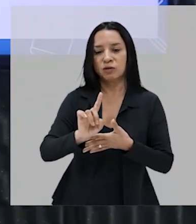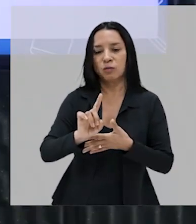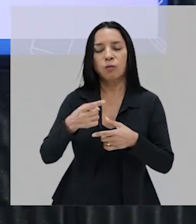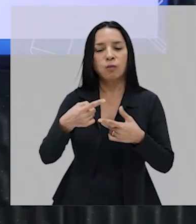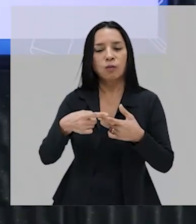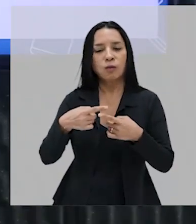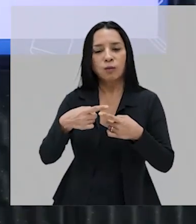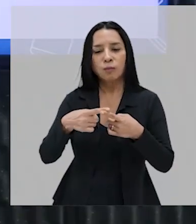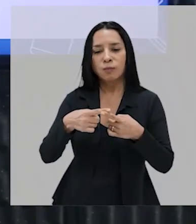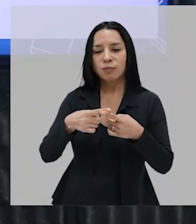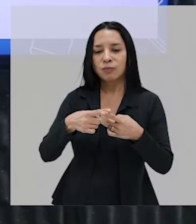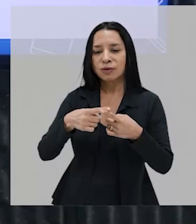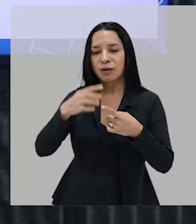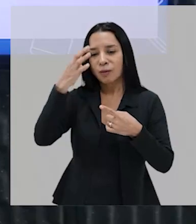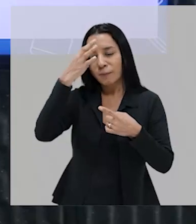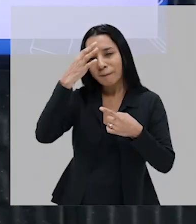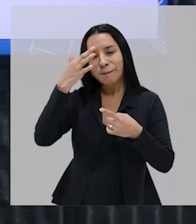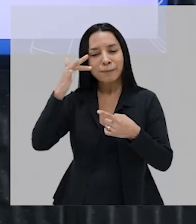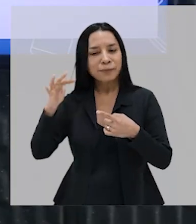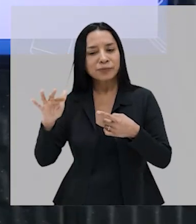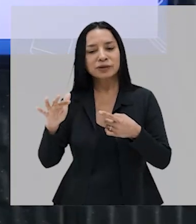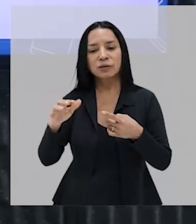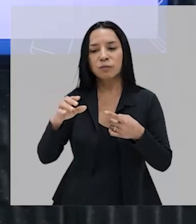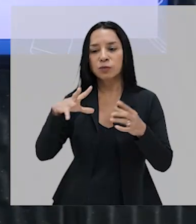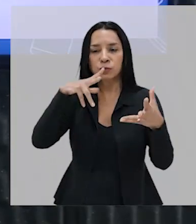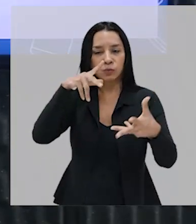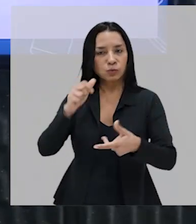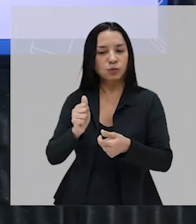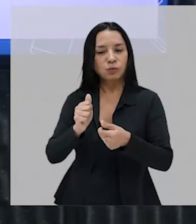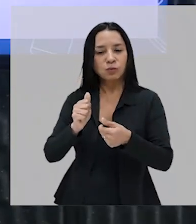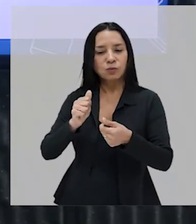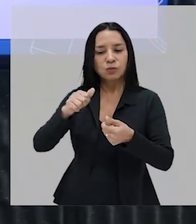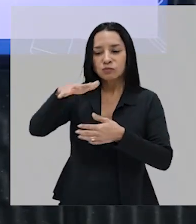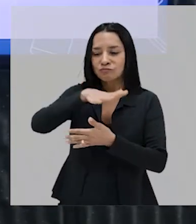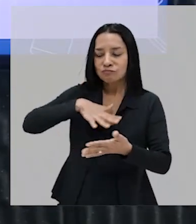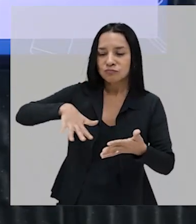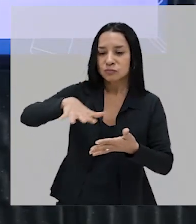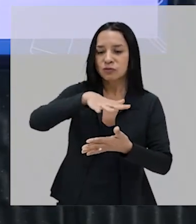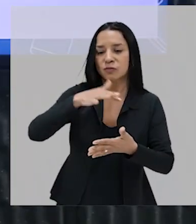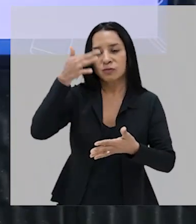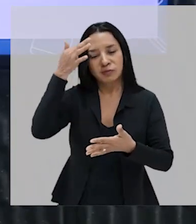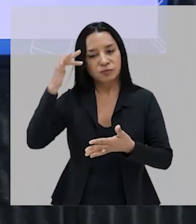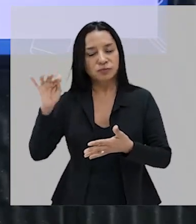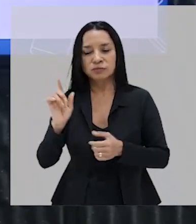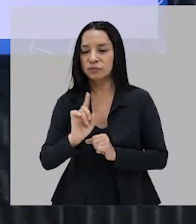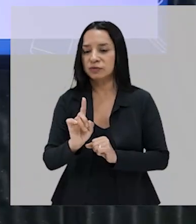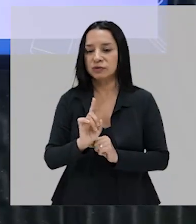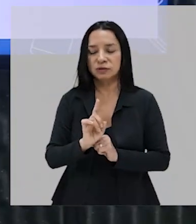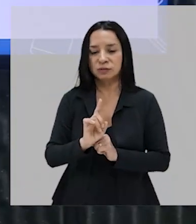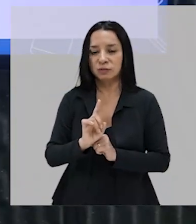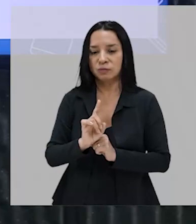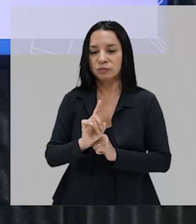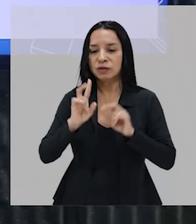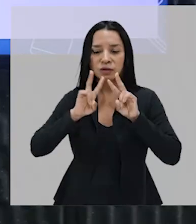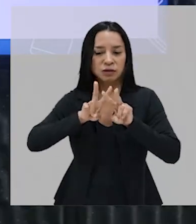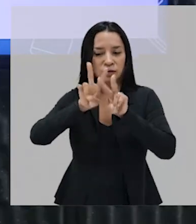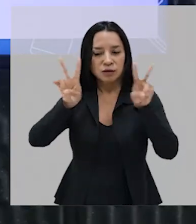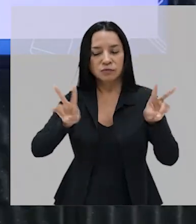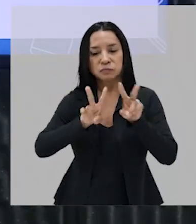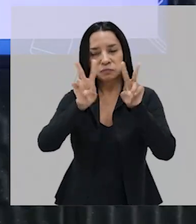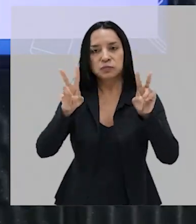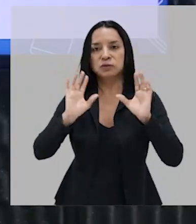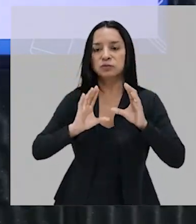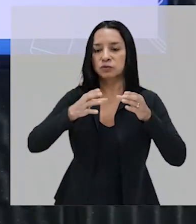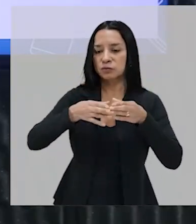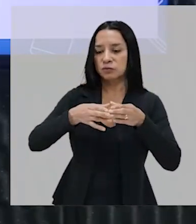em voga dentro da filosofia, certo? E sim um pensamento do todo, ou holístico, a visão de conjunto, um